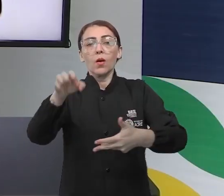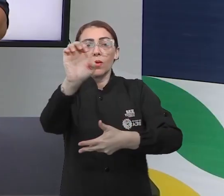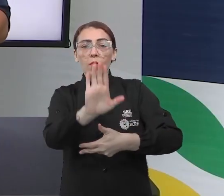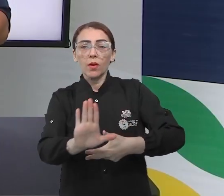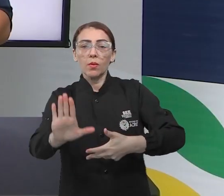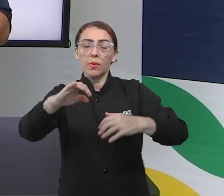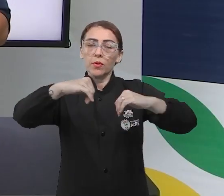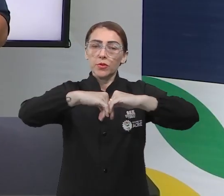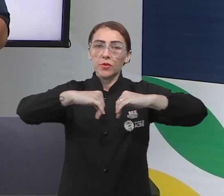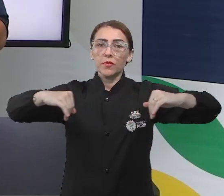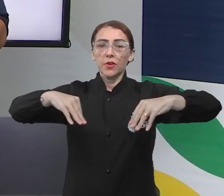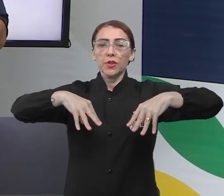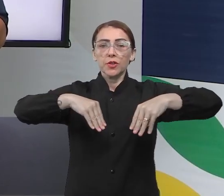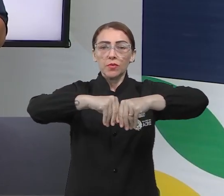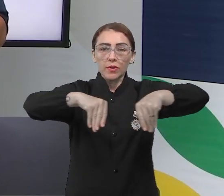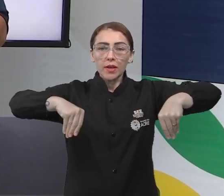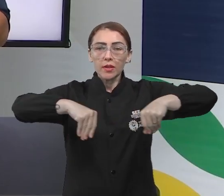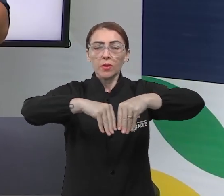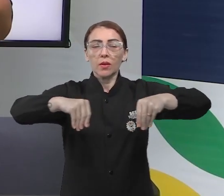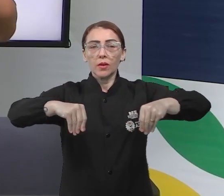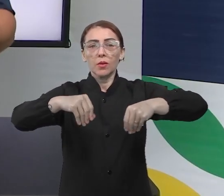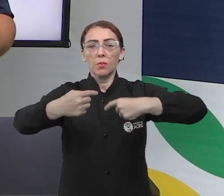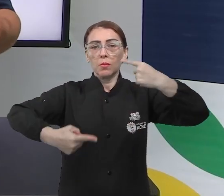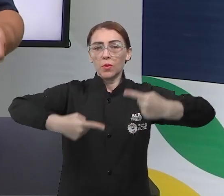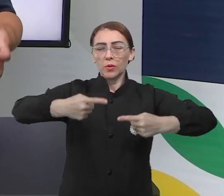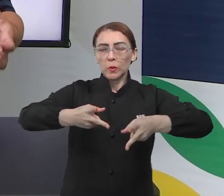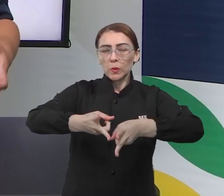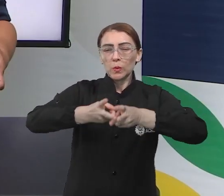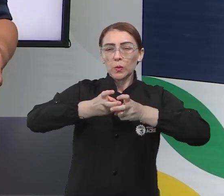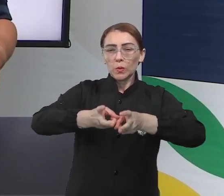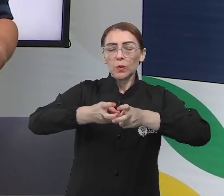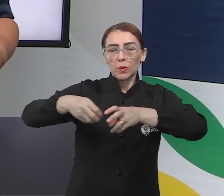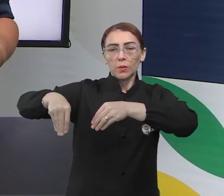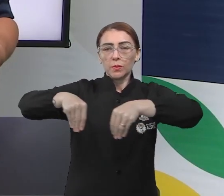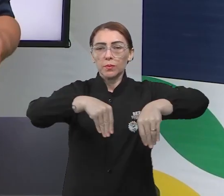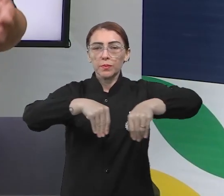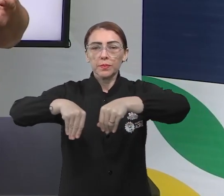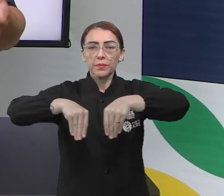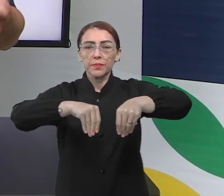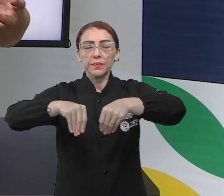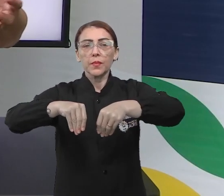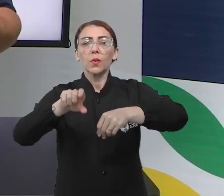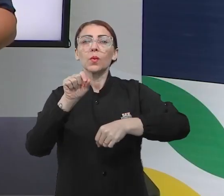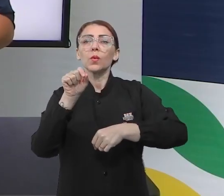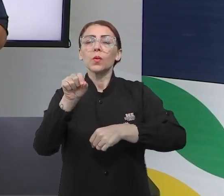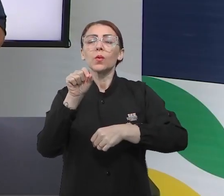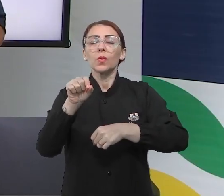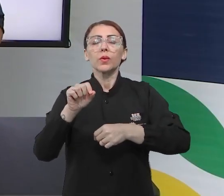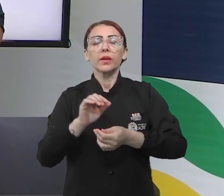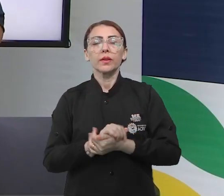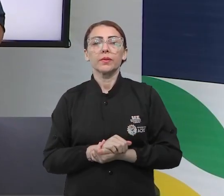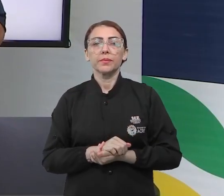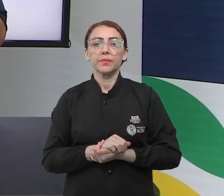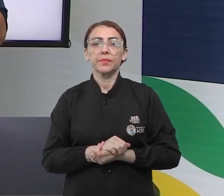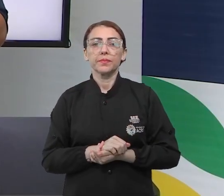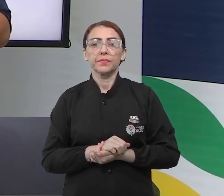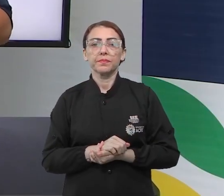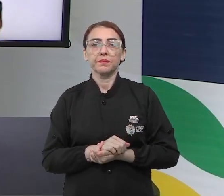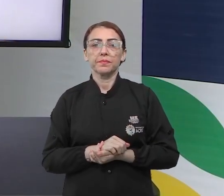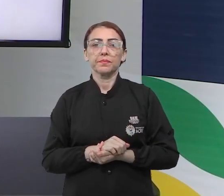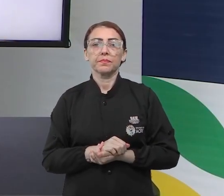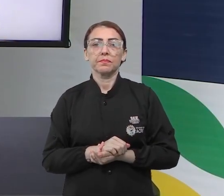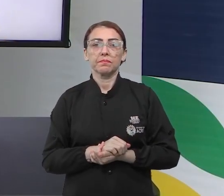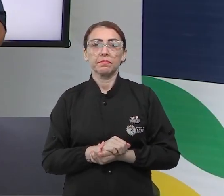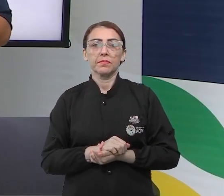e divide politicamente para explorar aquele território. O que isso causa? Isso